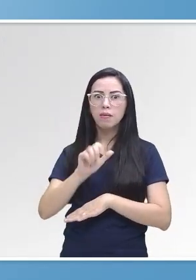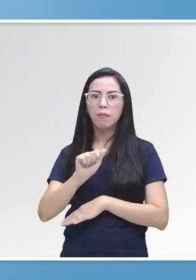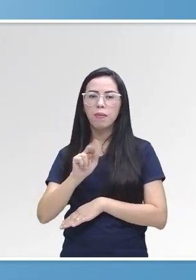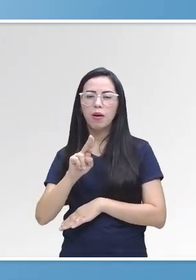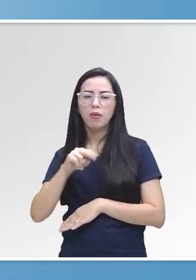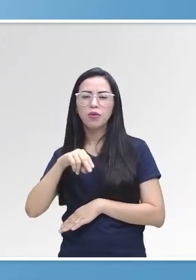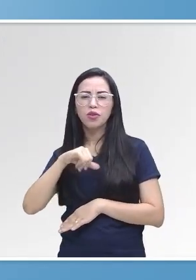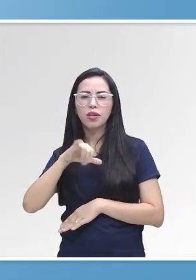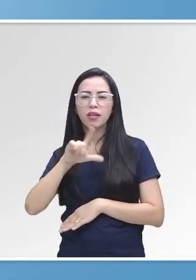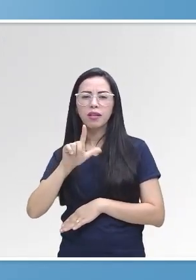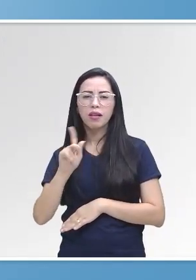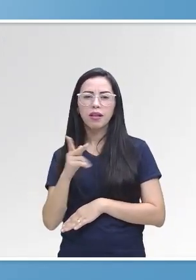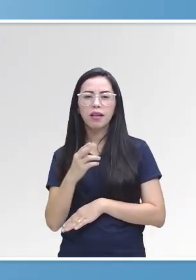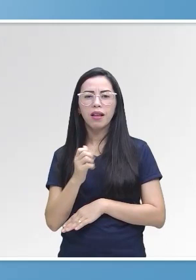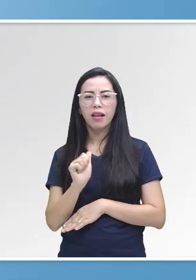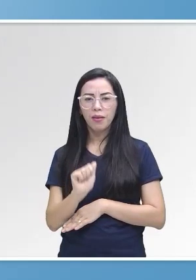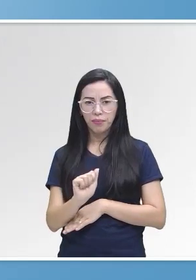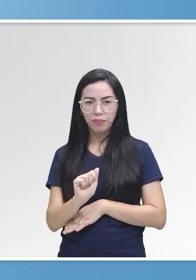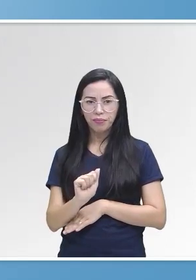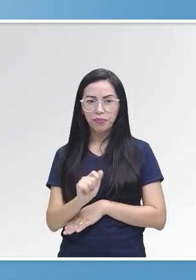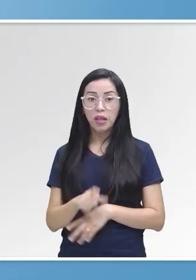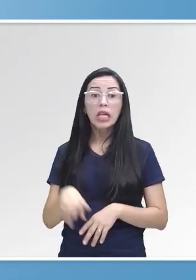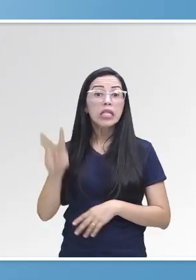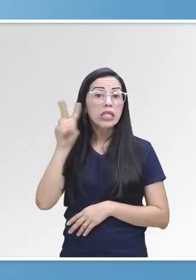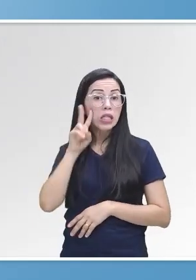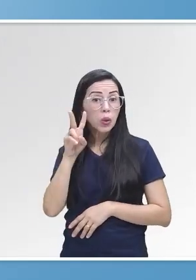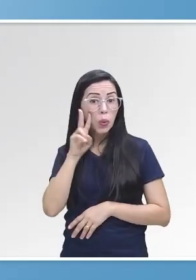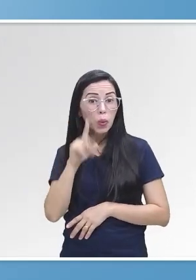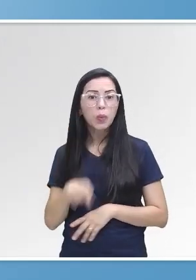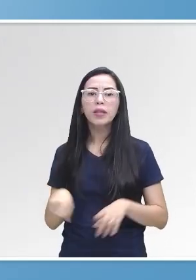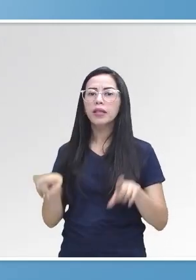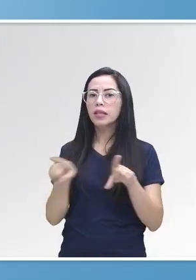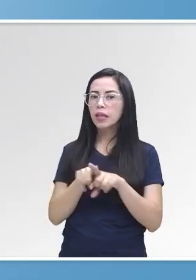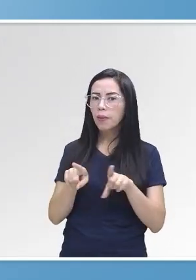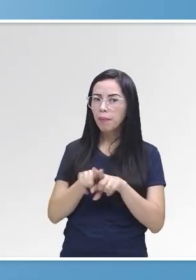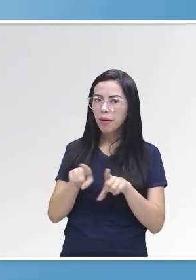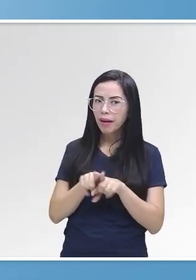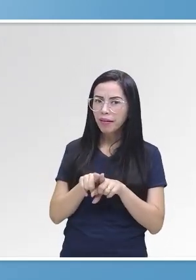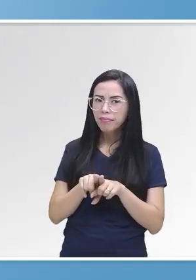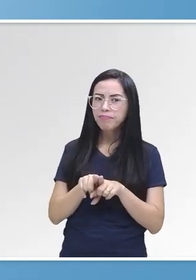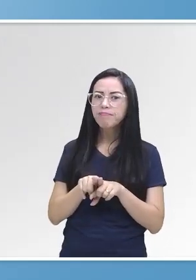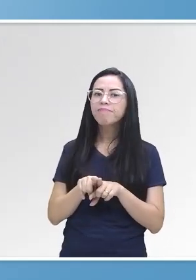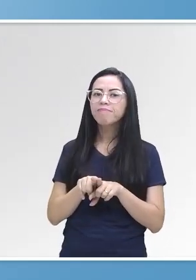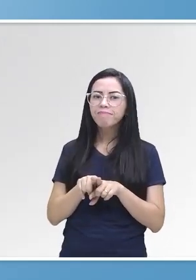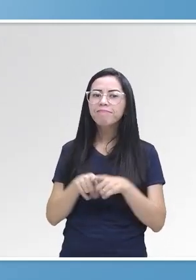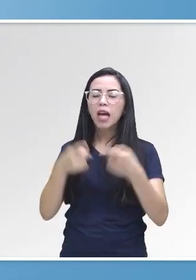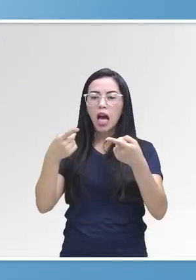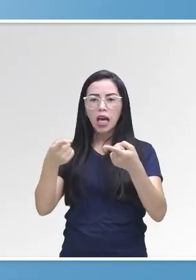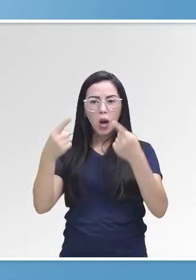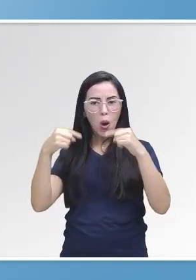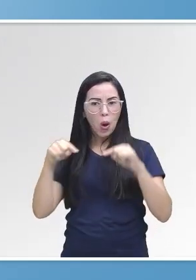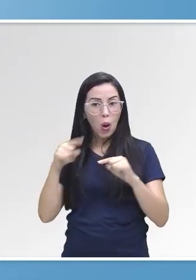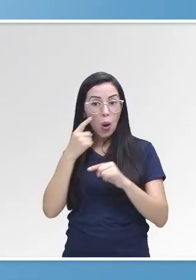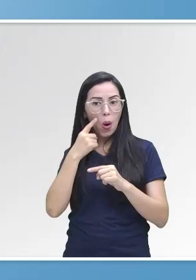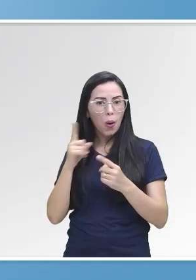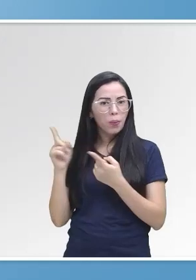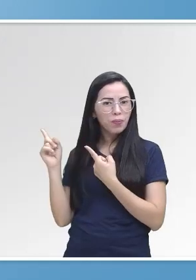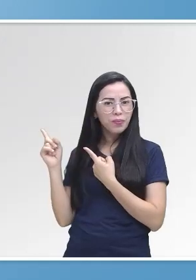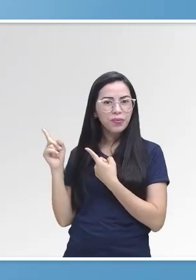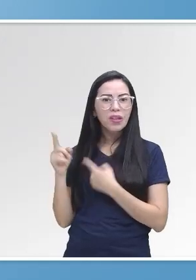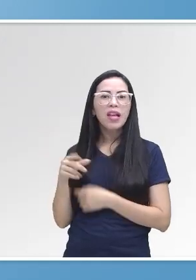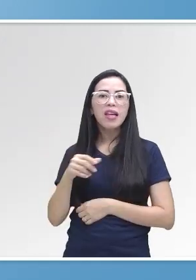também olha que a quantidade mas de baunilha na terça-feira também tem 10